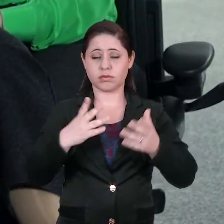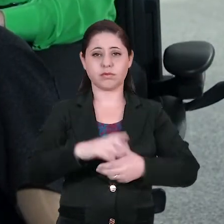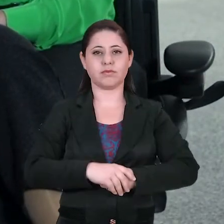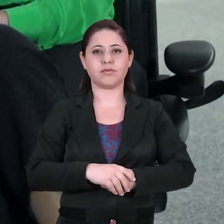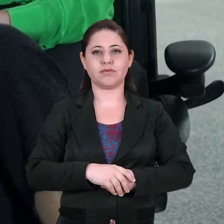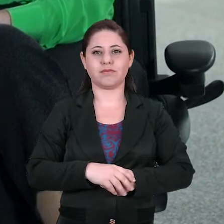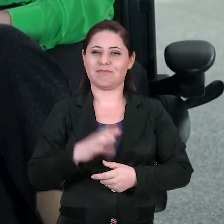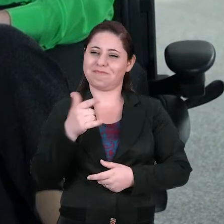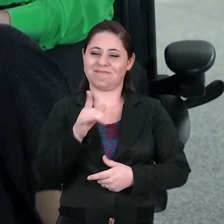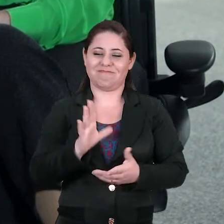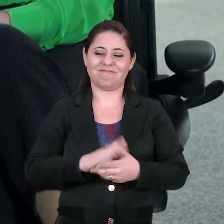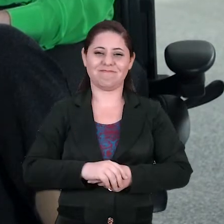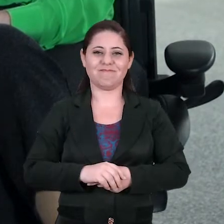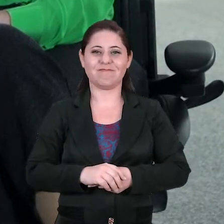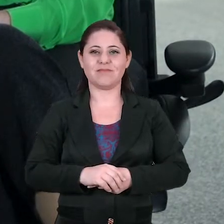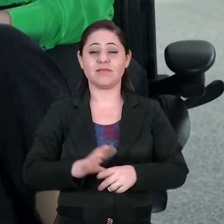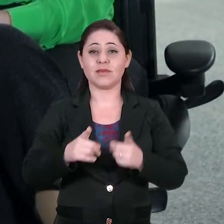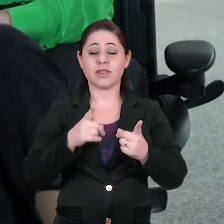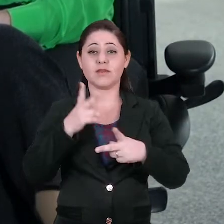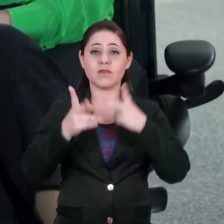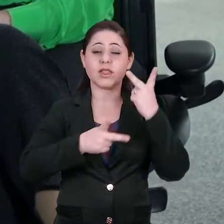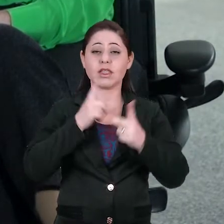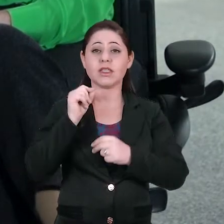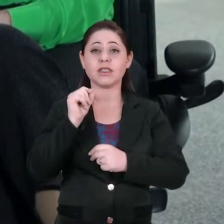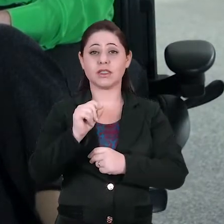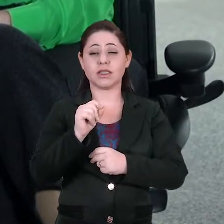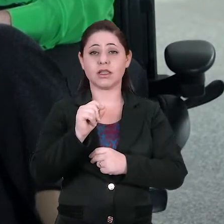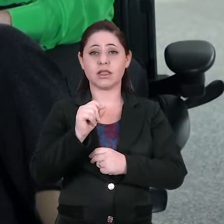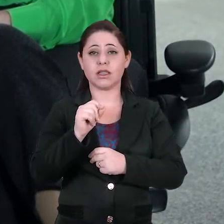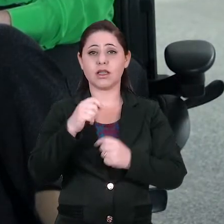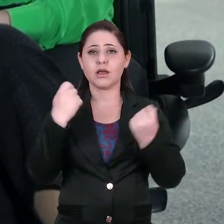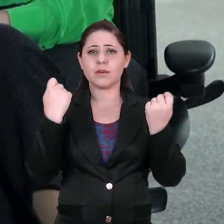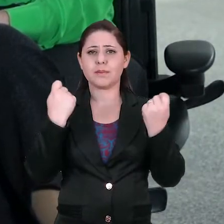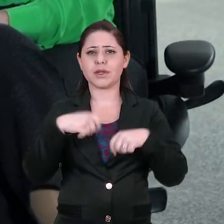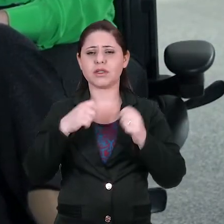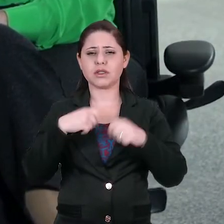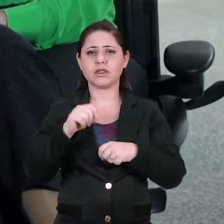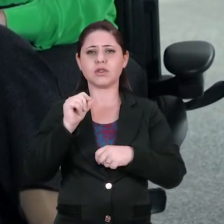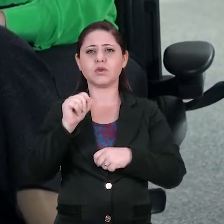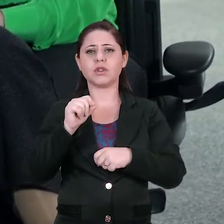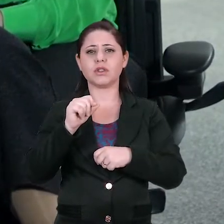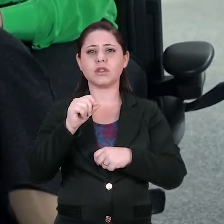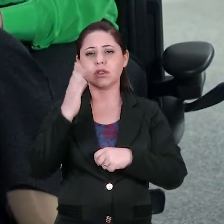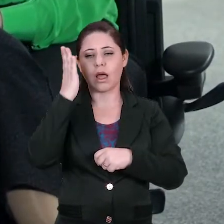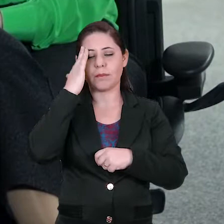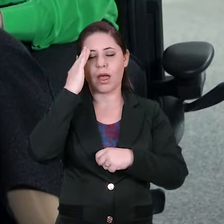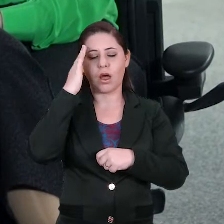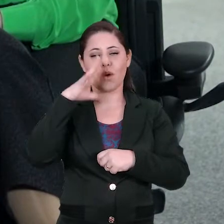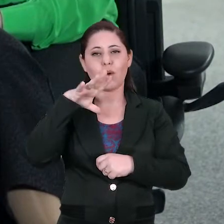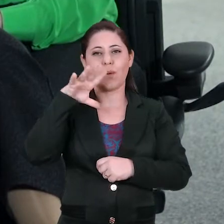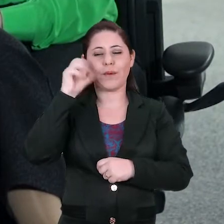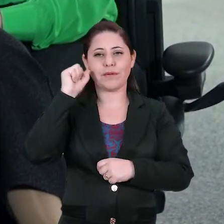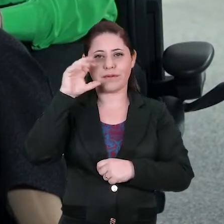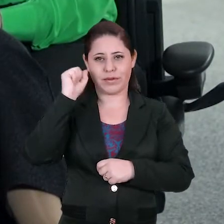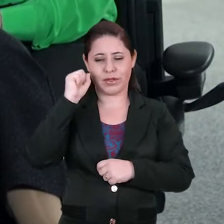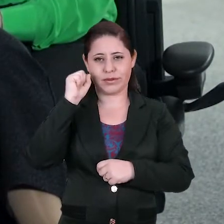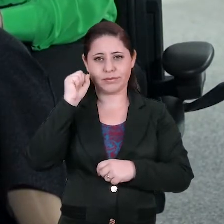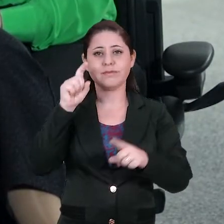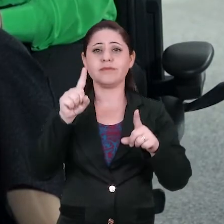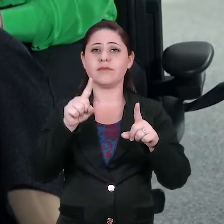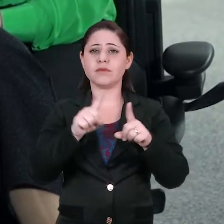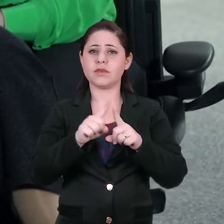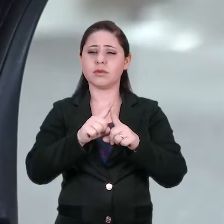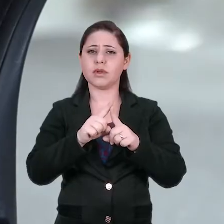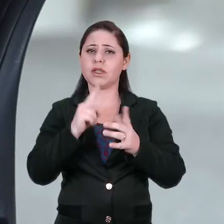Não tanto, Benhur, mas dizer que é essencial aquilo que você disse, saber ouvir e